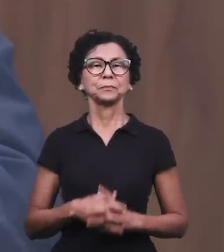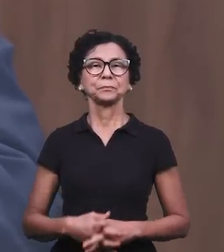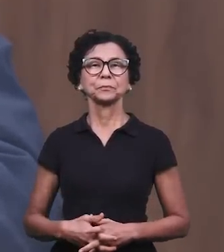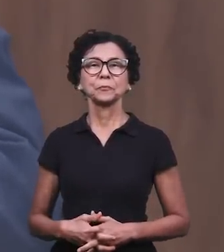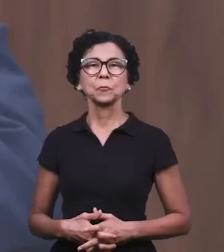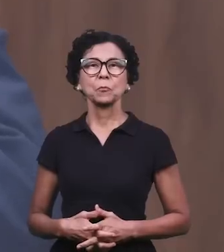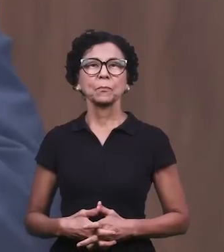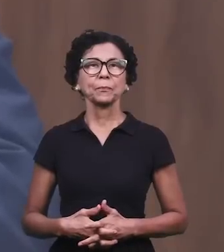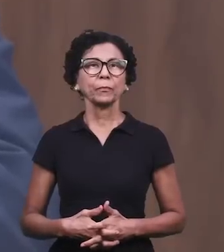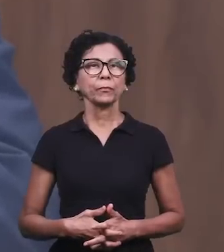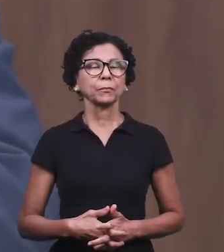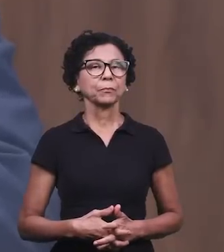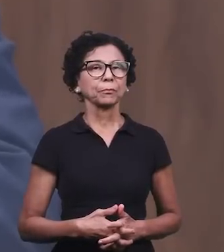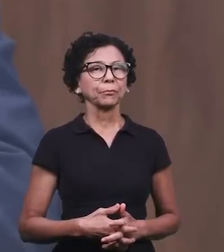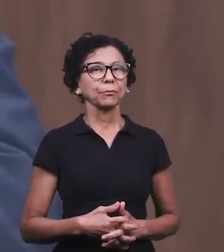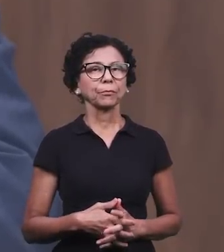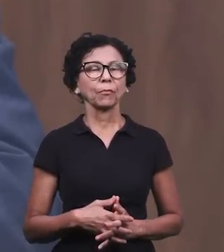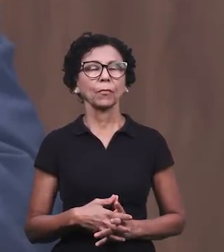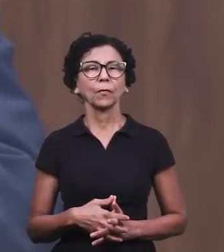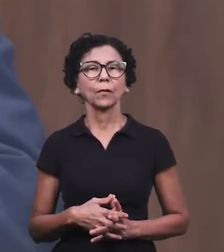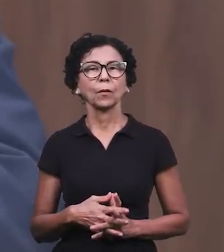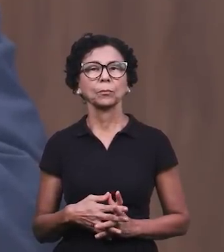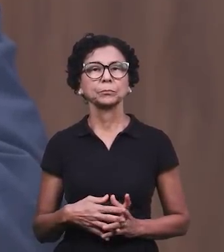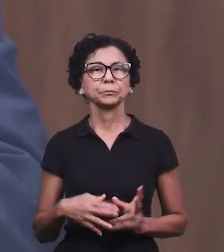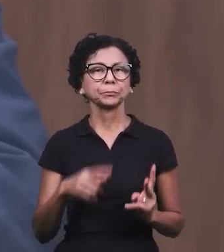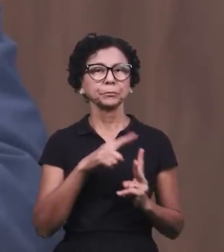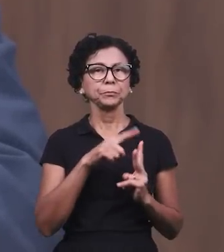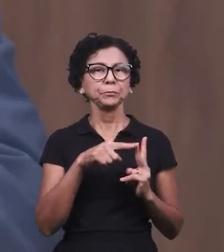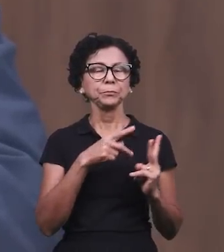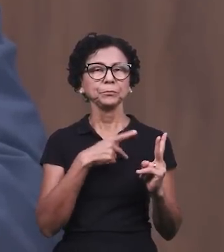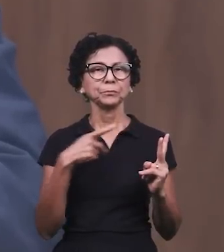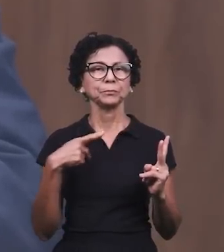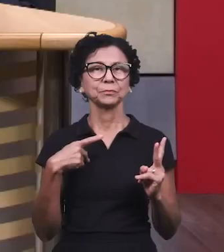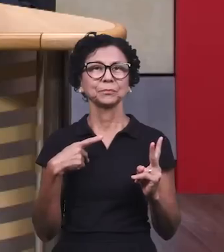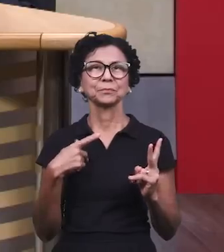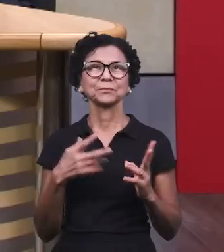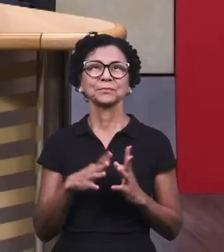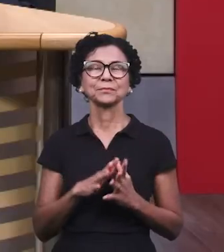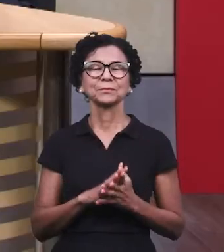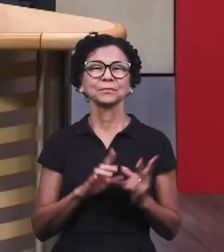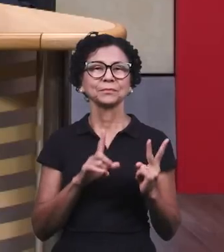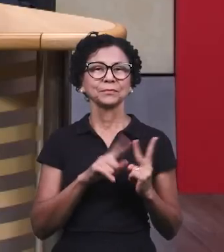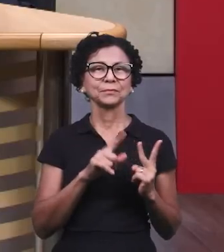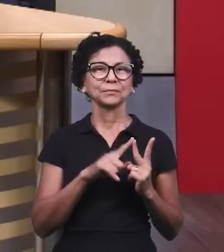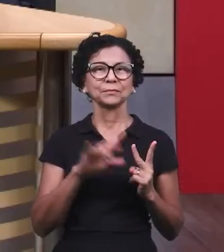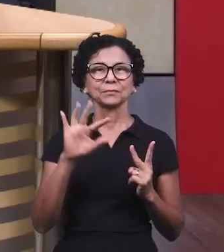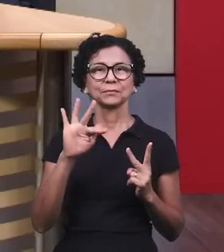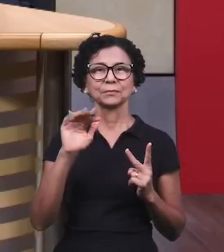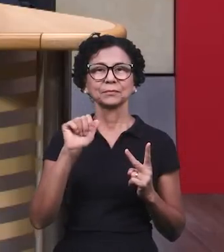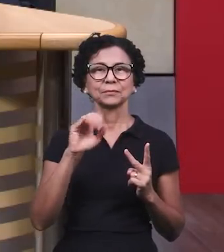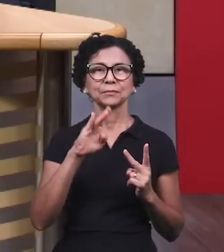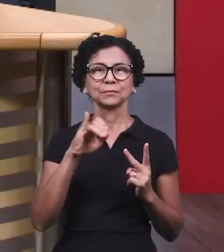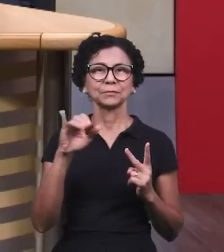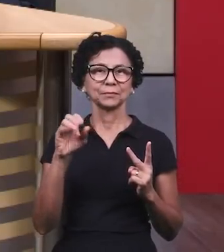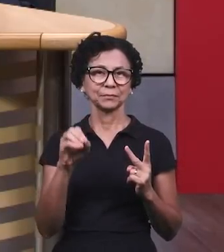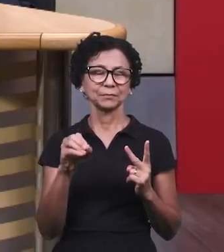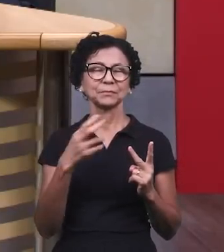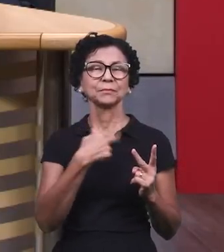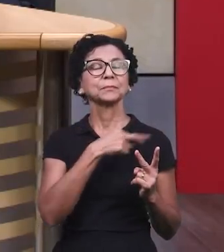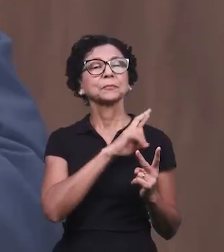dois pastores que vão participar dessa nossa conversa. Pastor Fábio, que